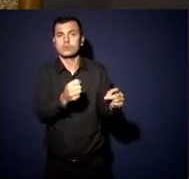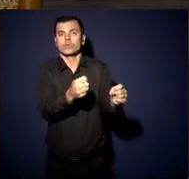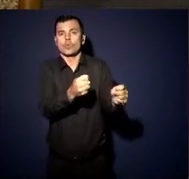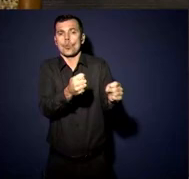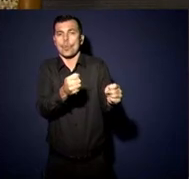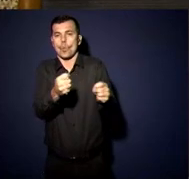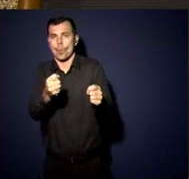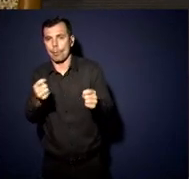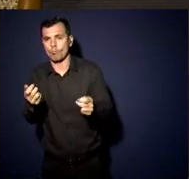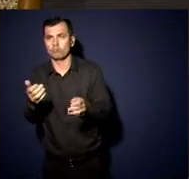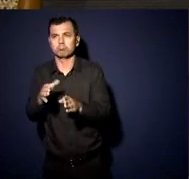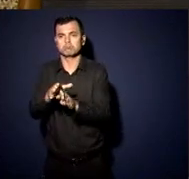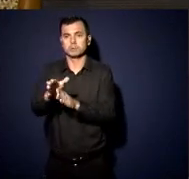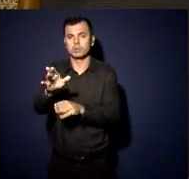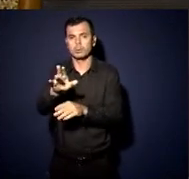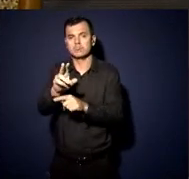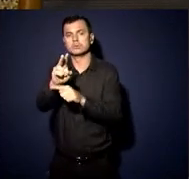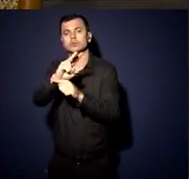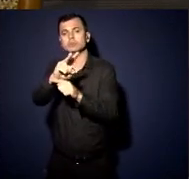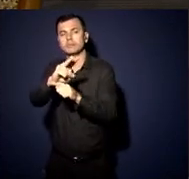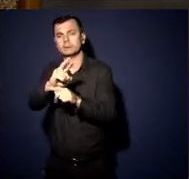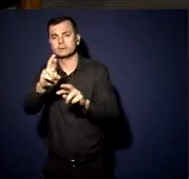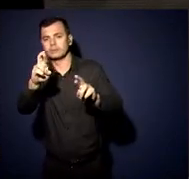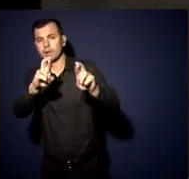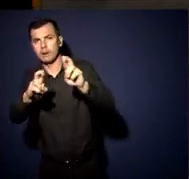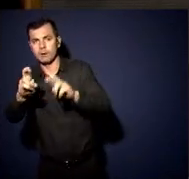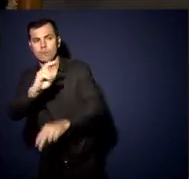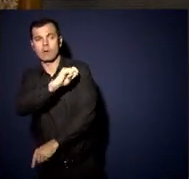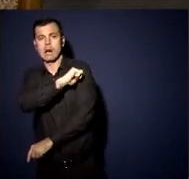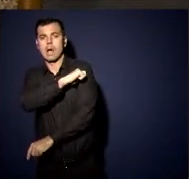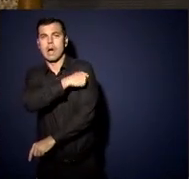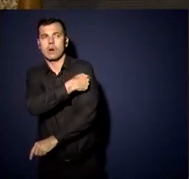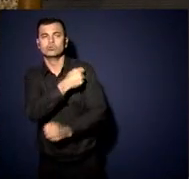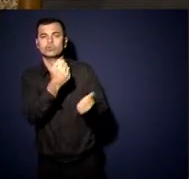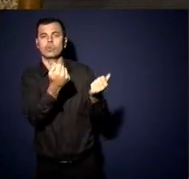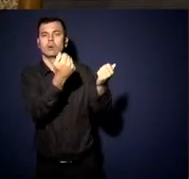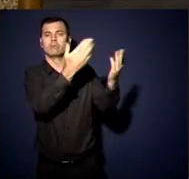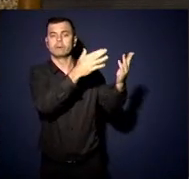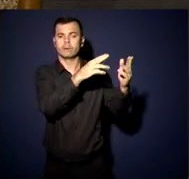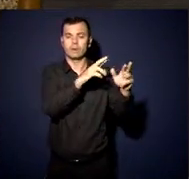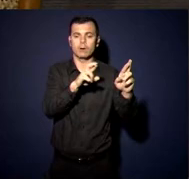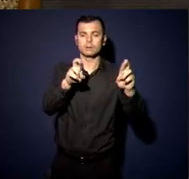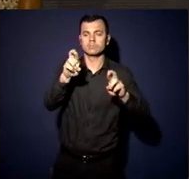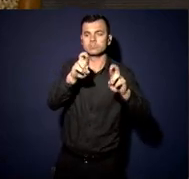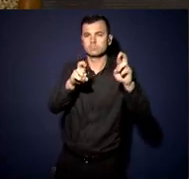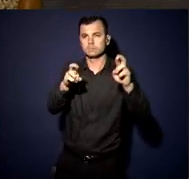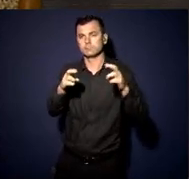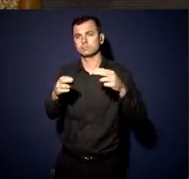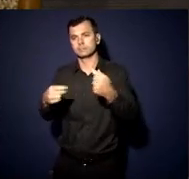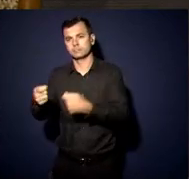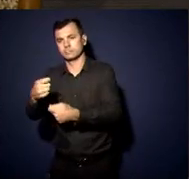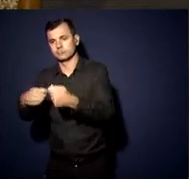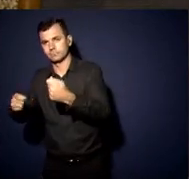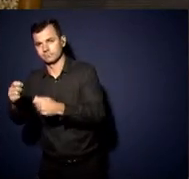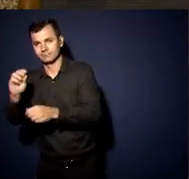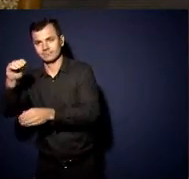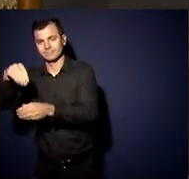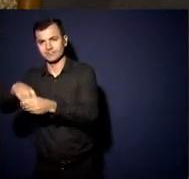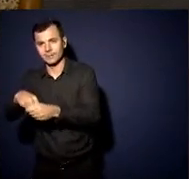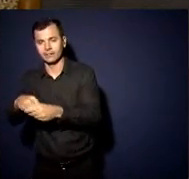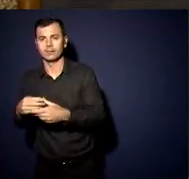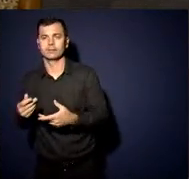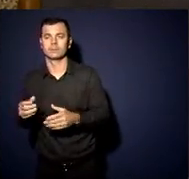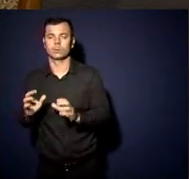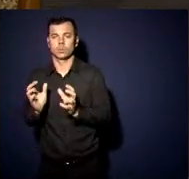conselhos supervisiona diretoria auditores externos e supervisionam agentes econômicos internos comitê de auditoria